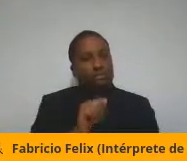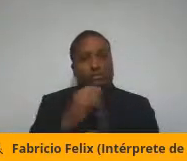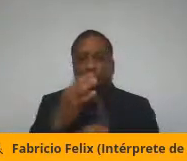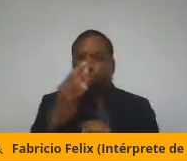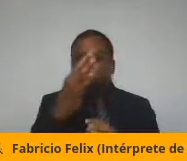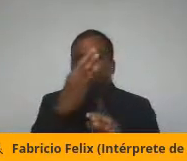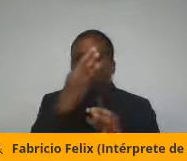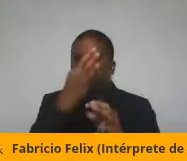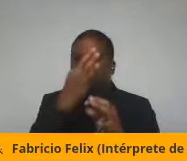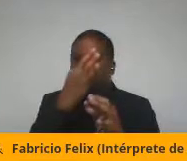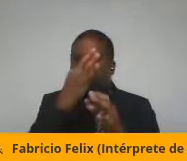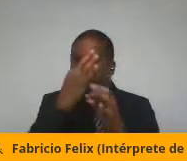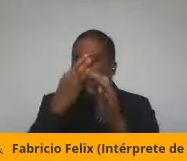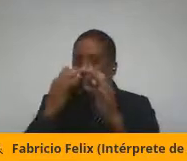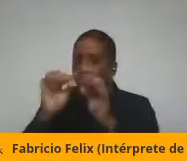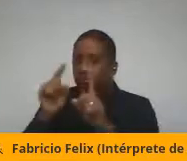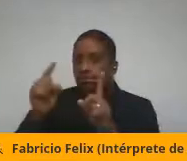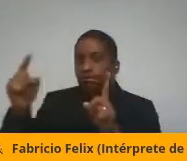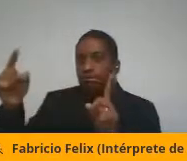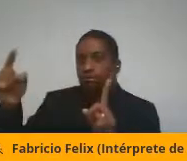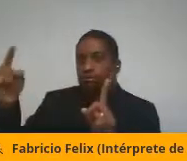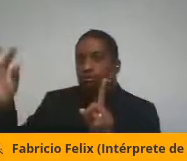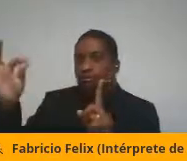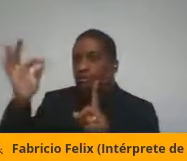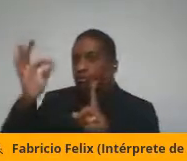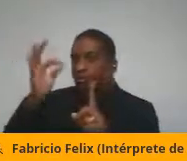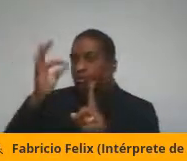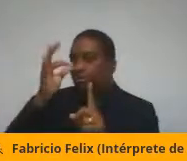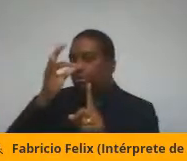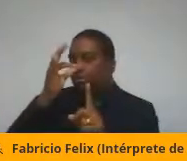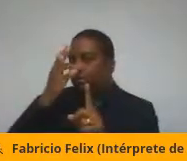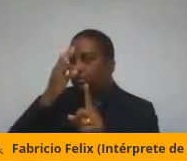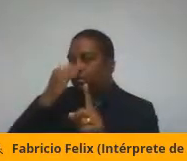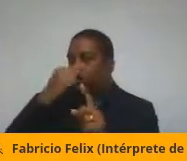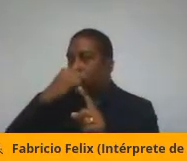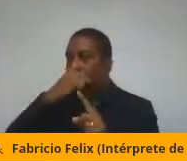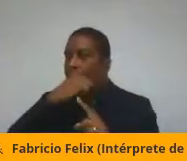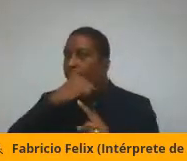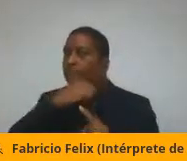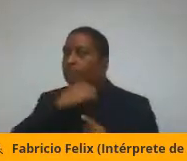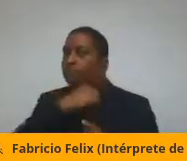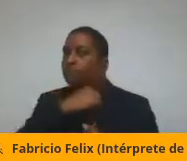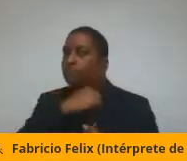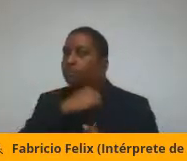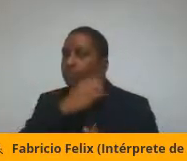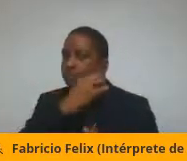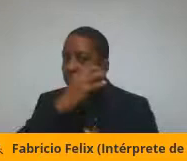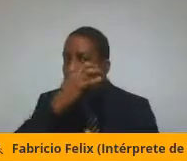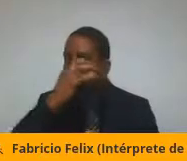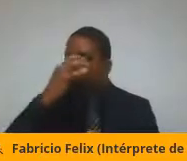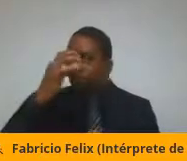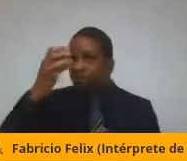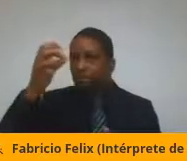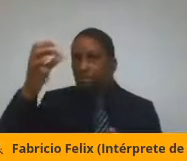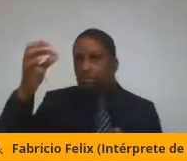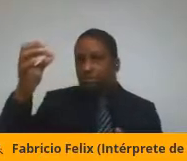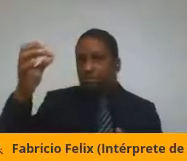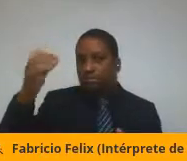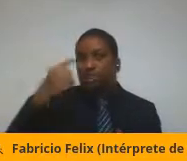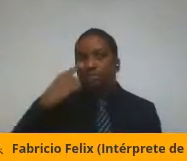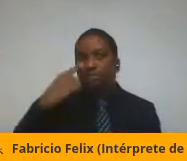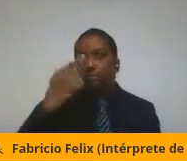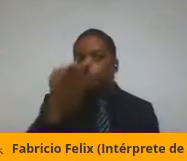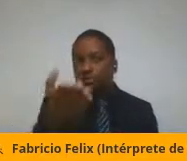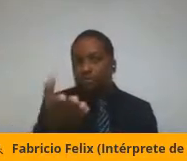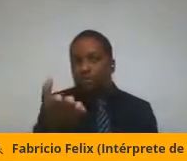até atingir a região específica da nasofaringe, e quando chega nessa região, é que é importante